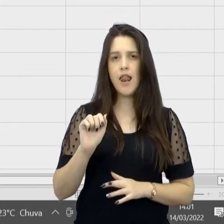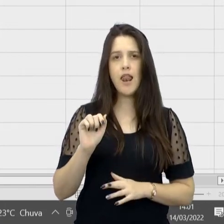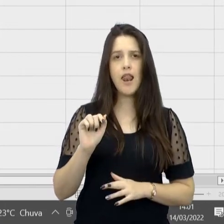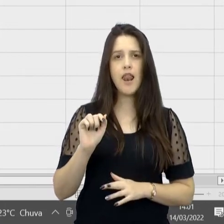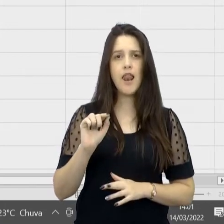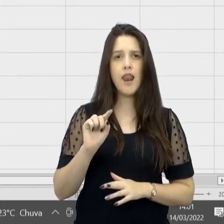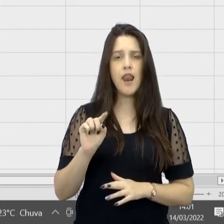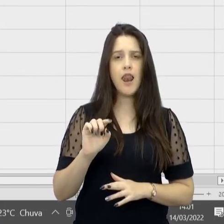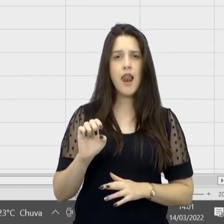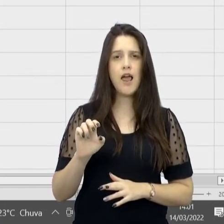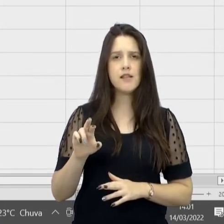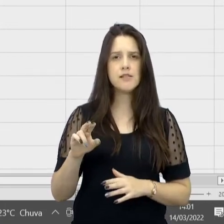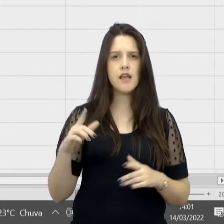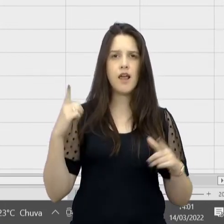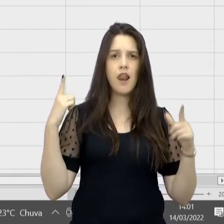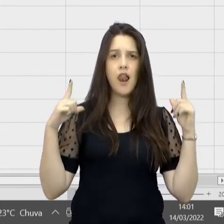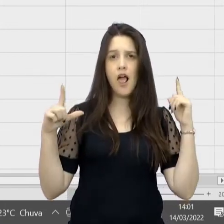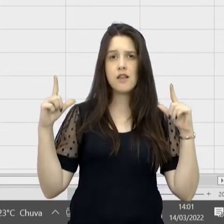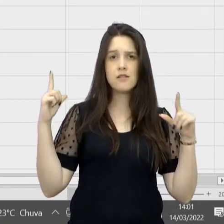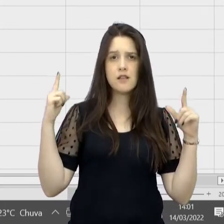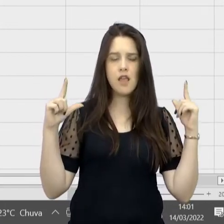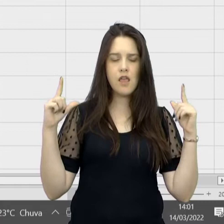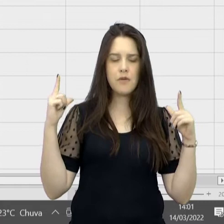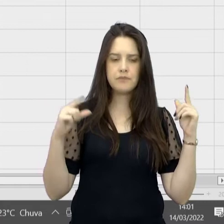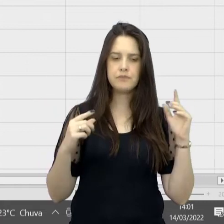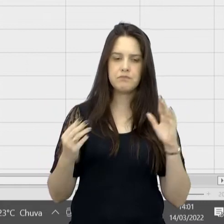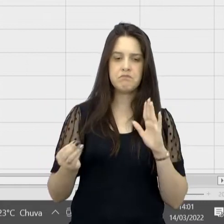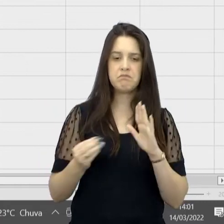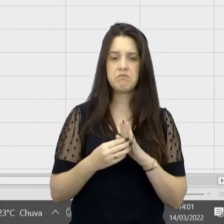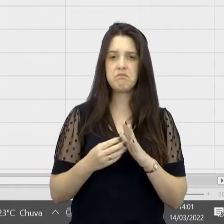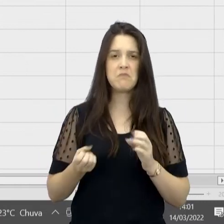divertir. Com o meu lazer aí, eu gastei